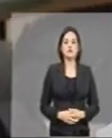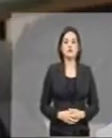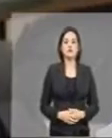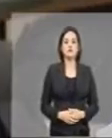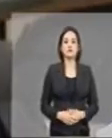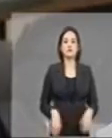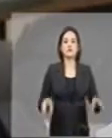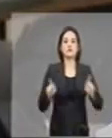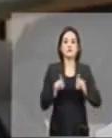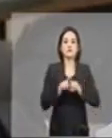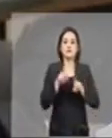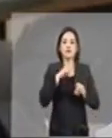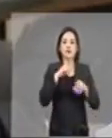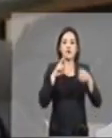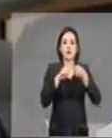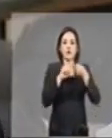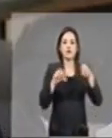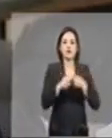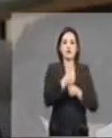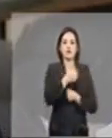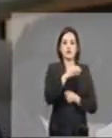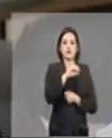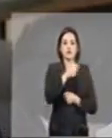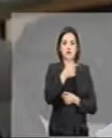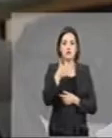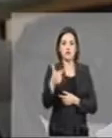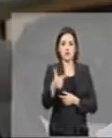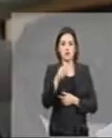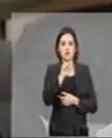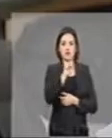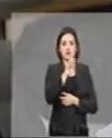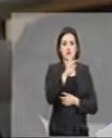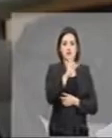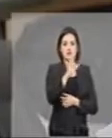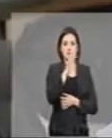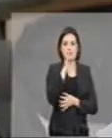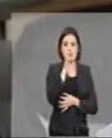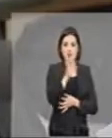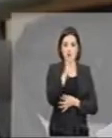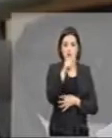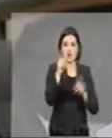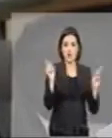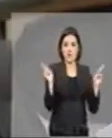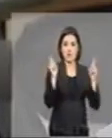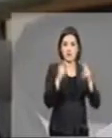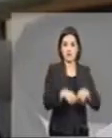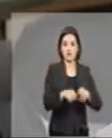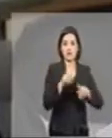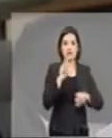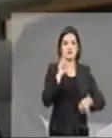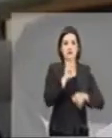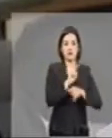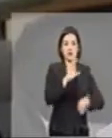o artigo 102... Ministro Luiz Fux, vice-presidente do STF. Guarda da Constituição e, dentre outros,